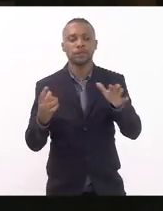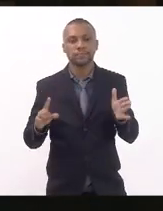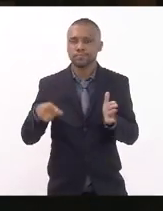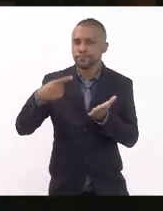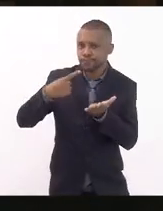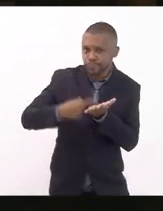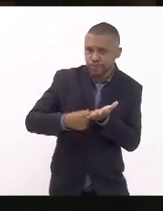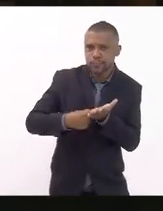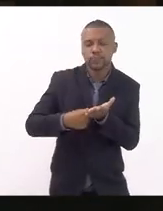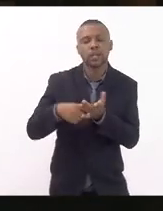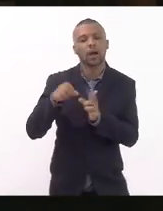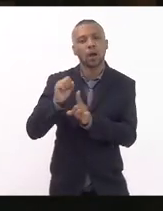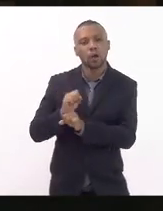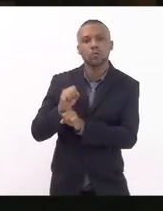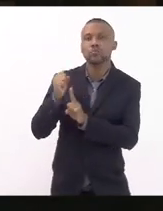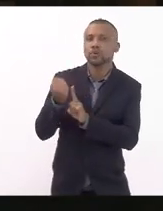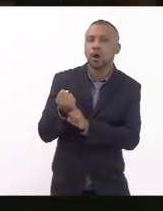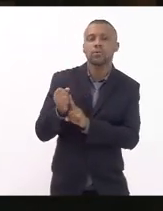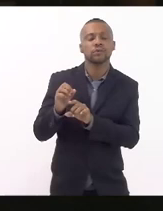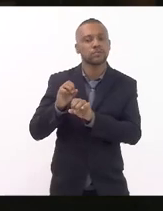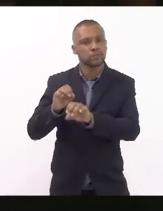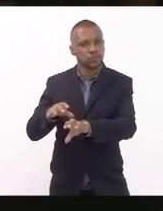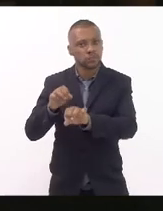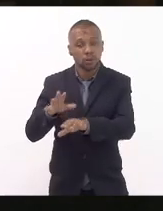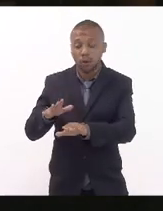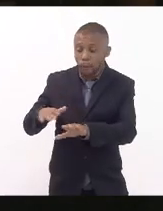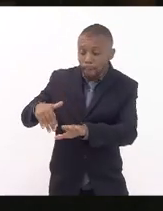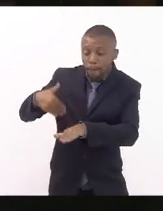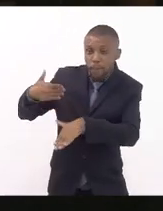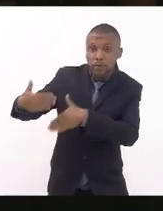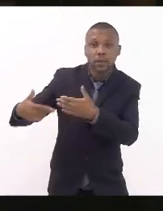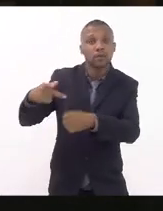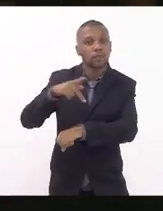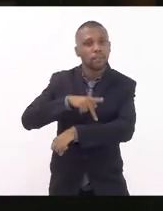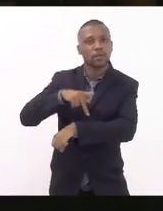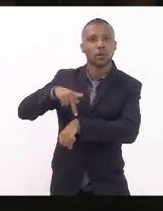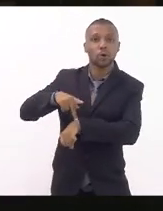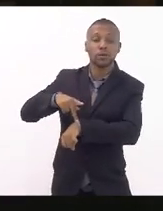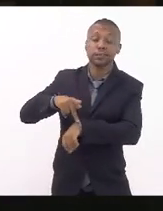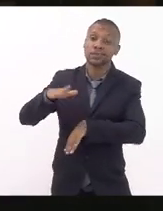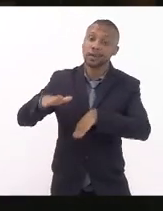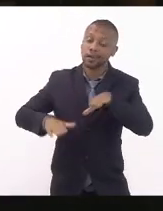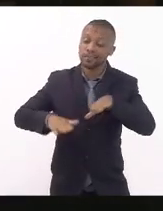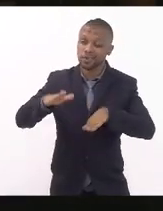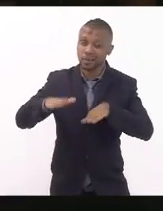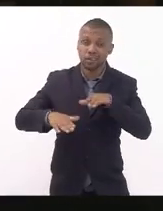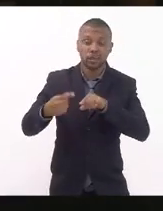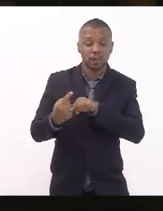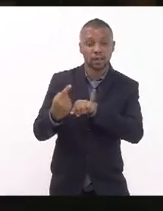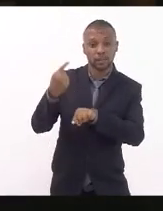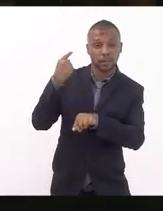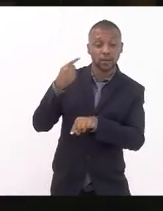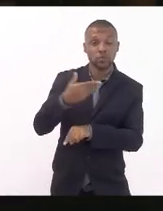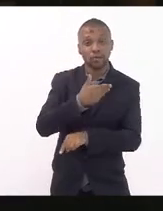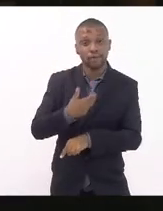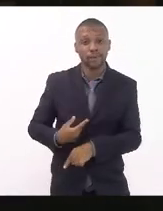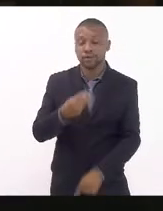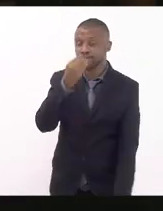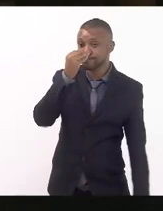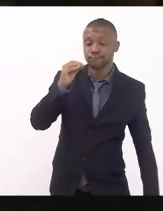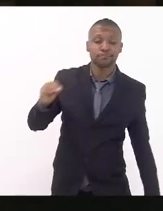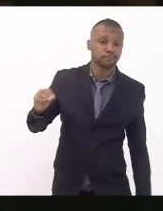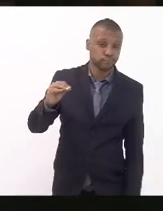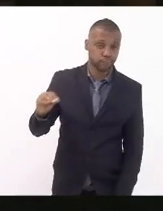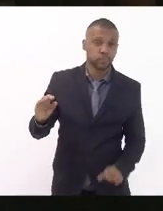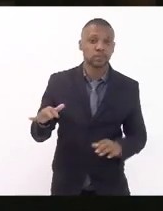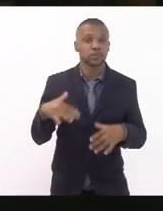ao socioeducativo, a processos pedagógicos, que muitas vezes foram esquecidos pelo Estado. Então, nesse